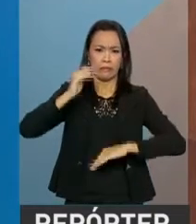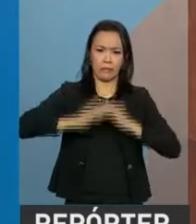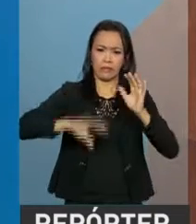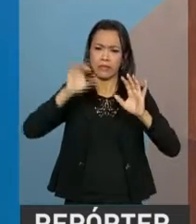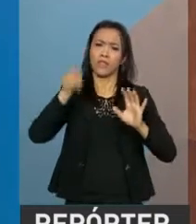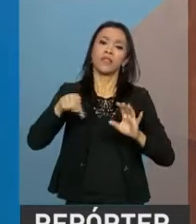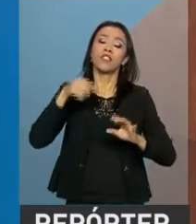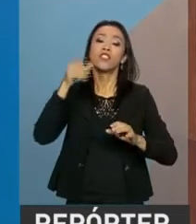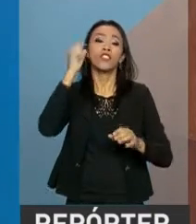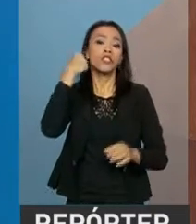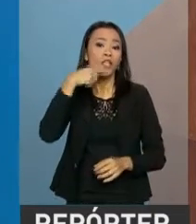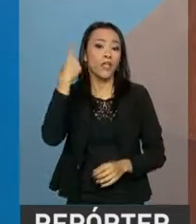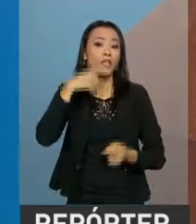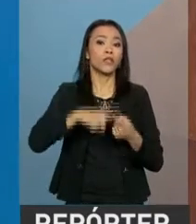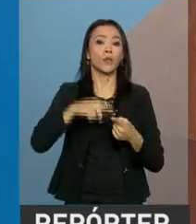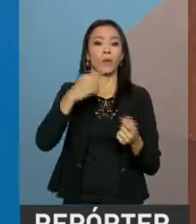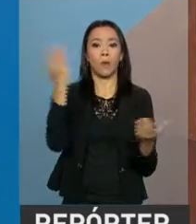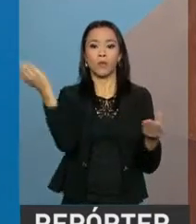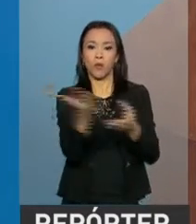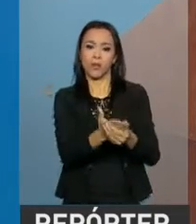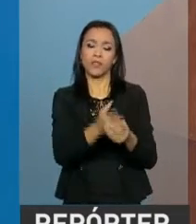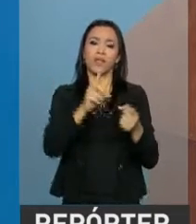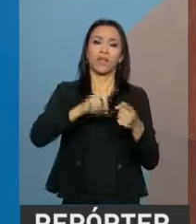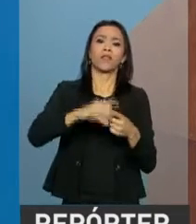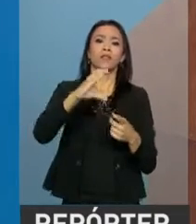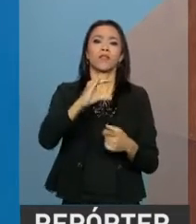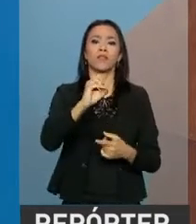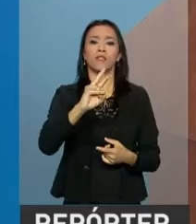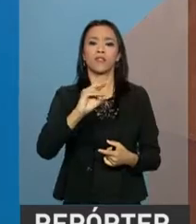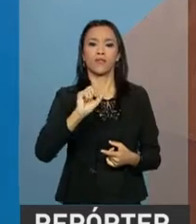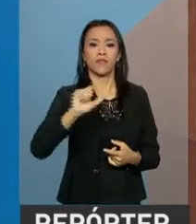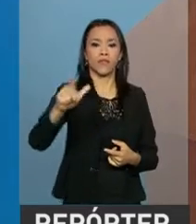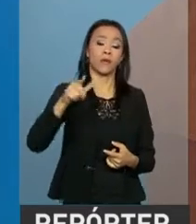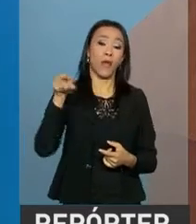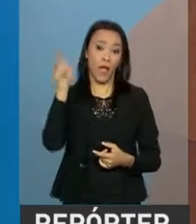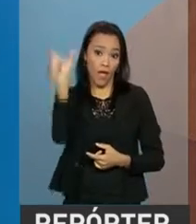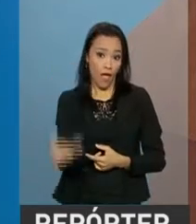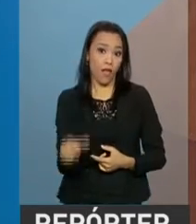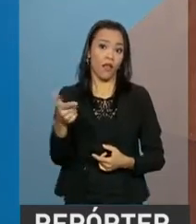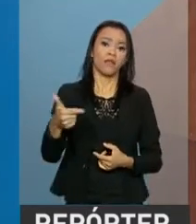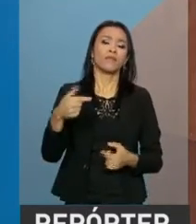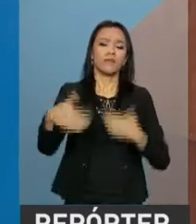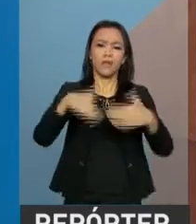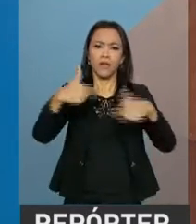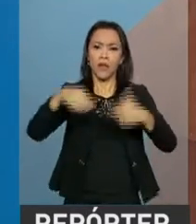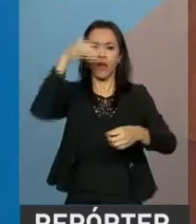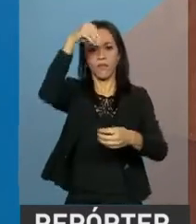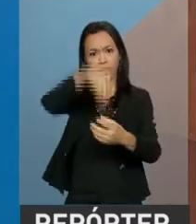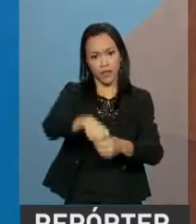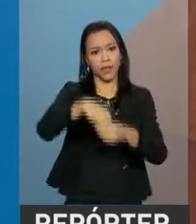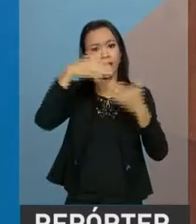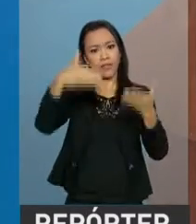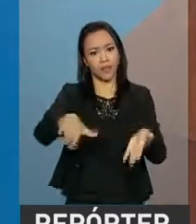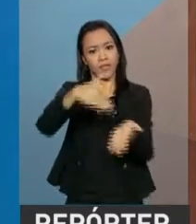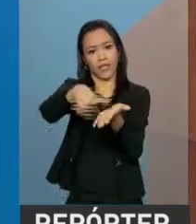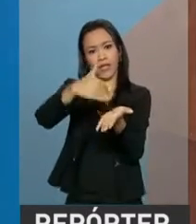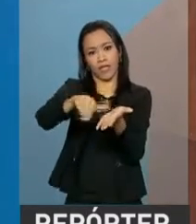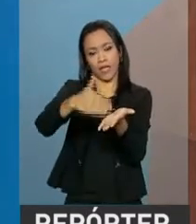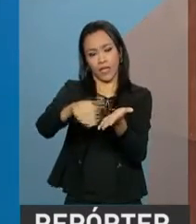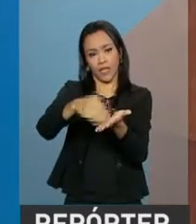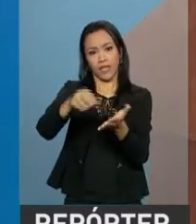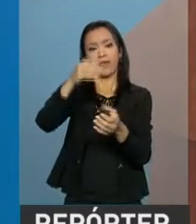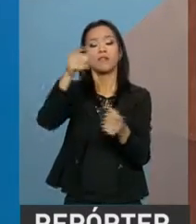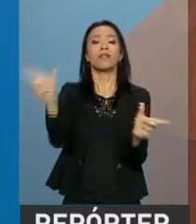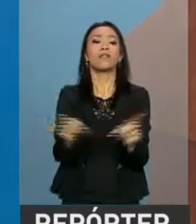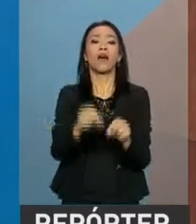Processual Civil e desde 2003 comandava a secretaria-geral de contencioso da G o